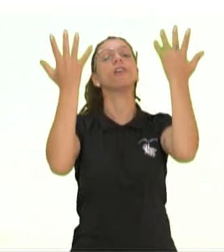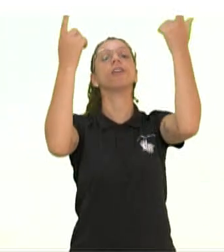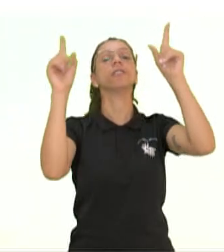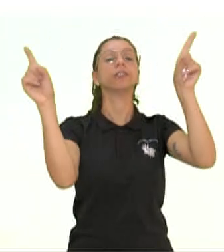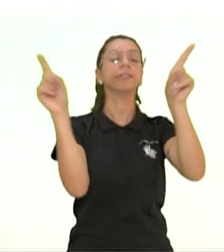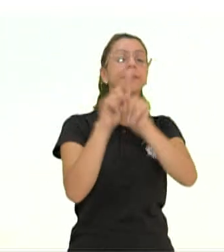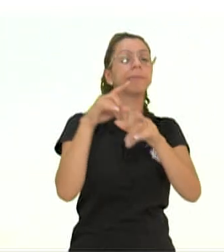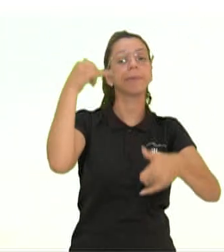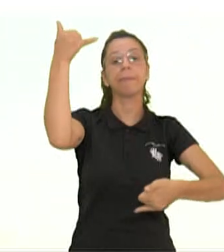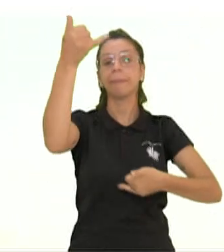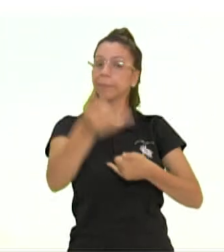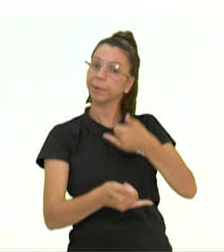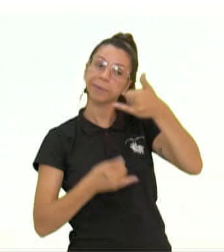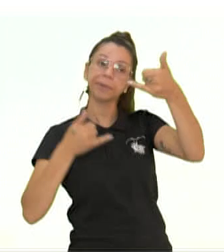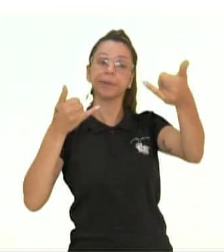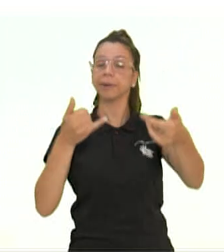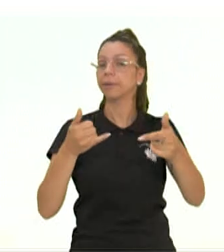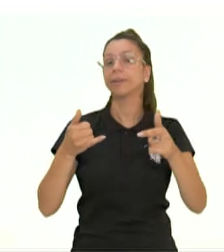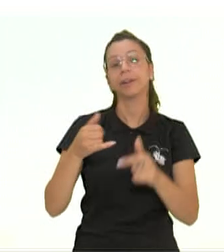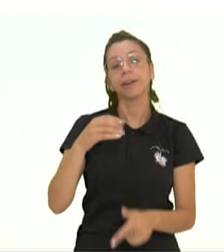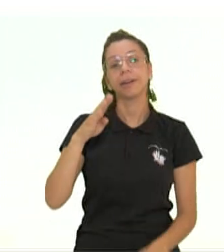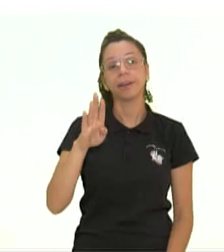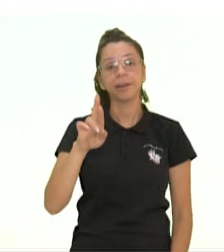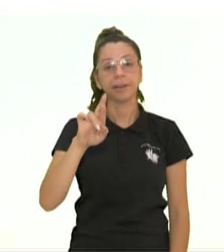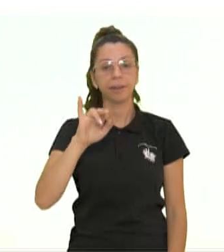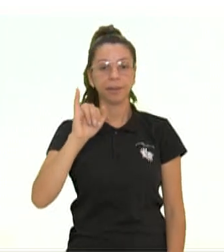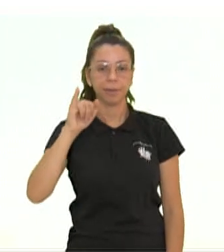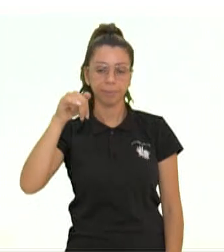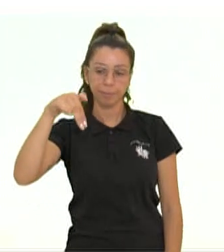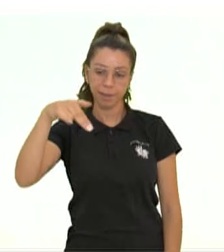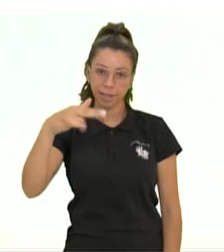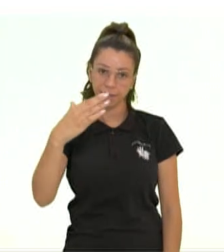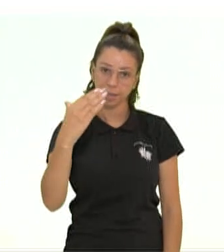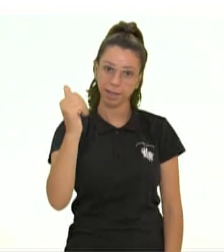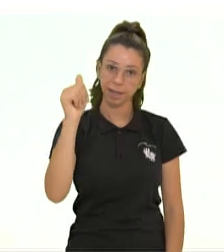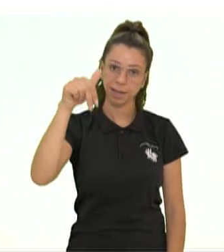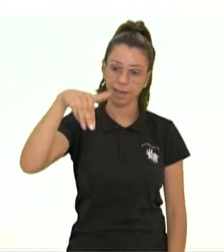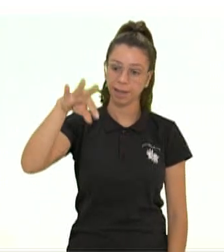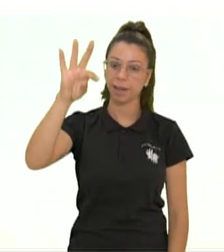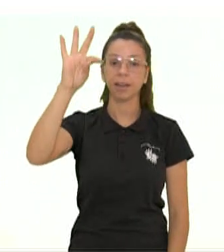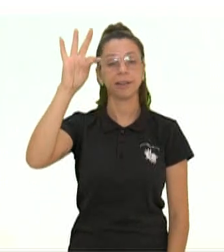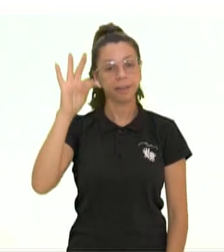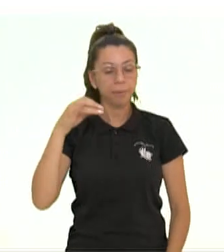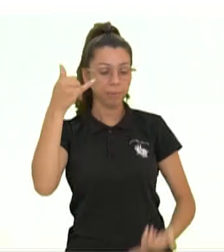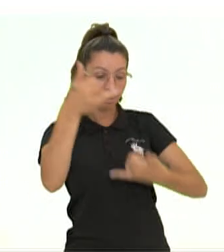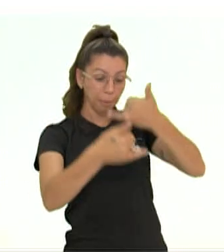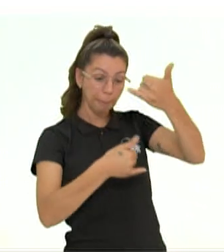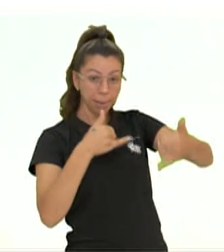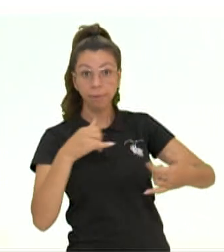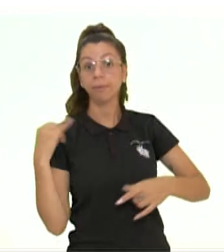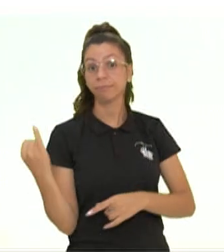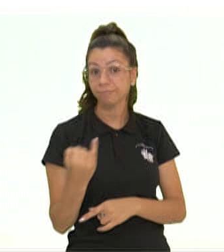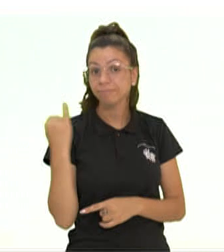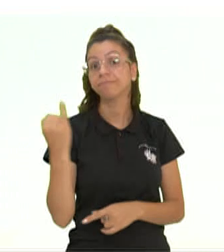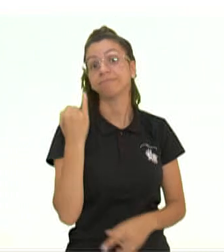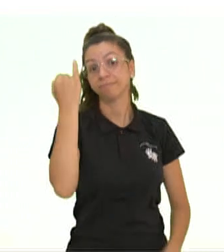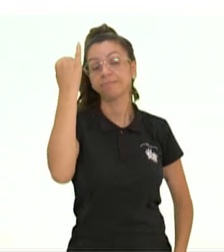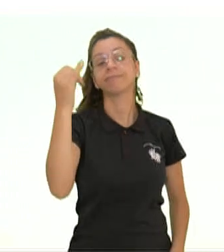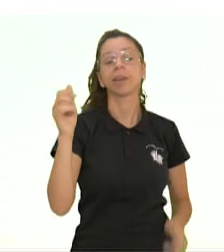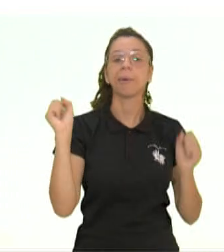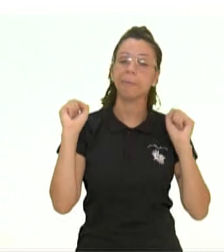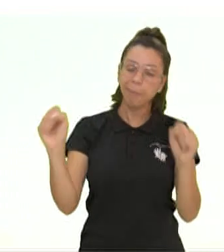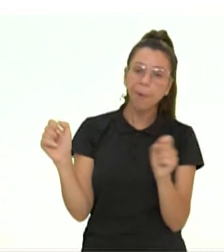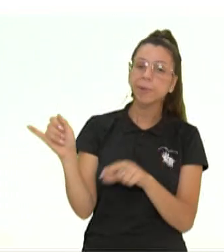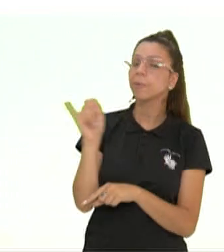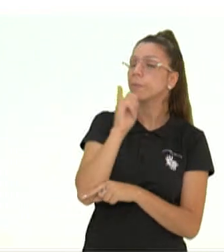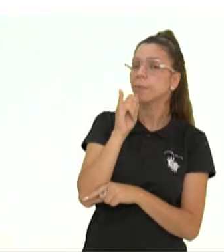um brincante, outro termo que a gente viu em outras aulas, porque o brincar é muito importante e faz parte, né? Então você pode